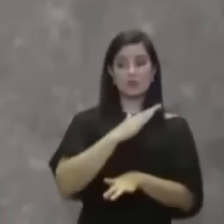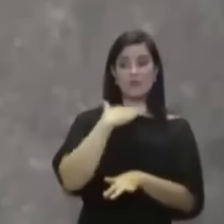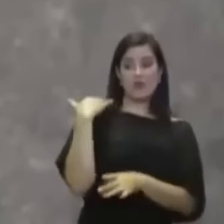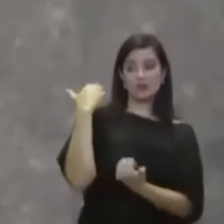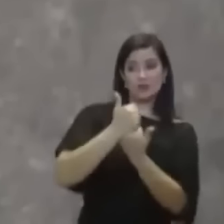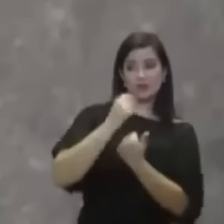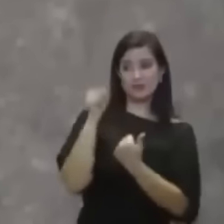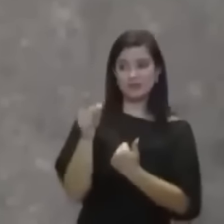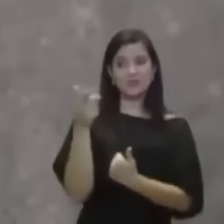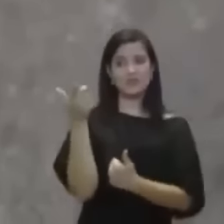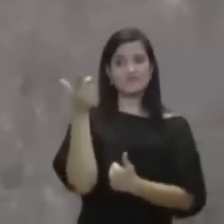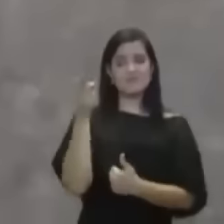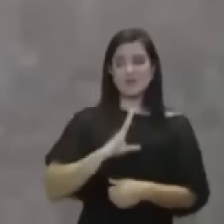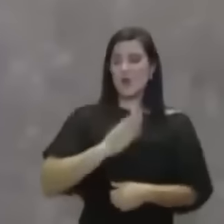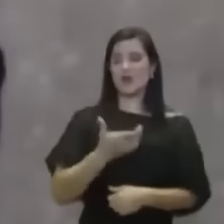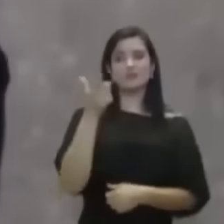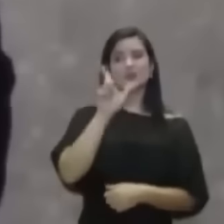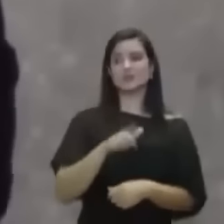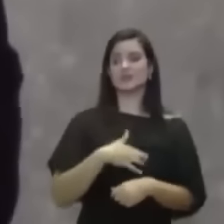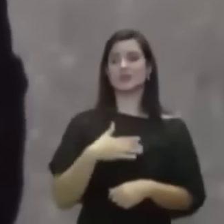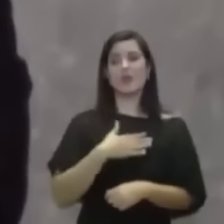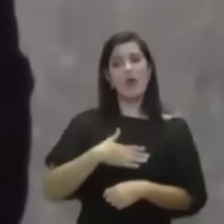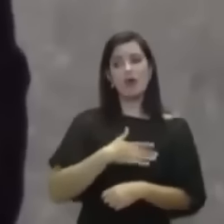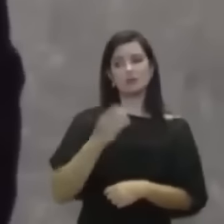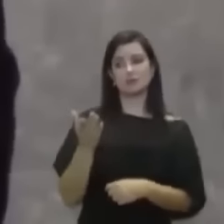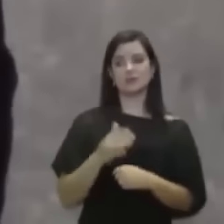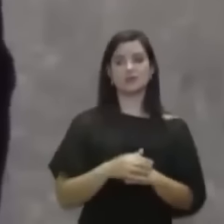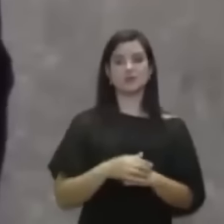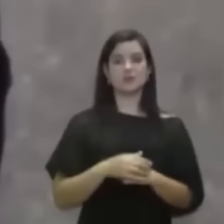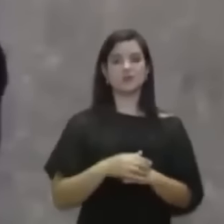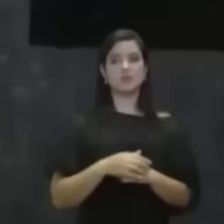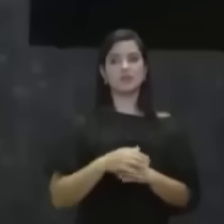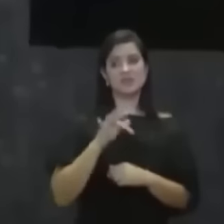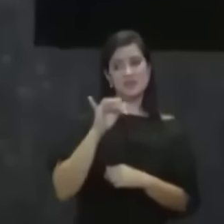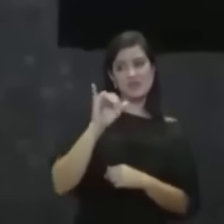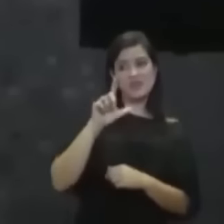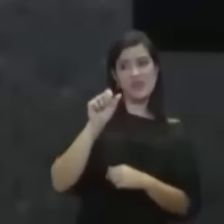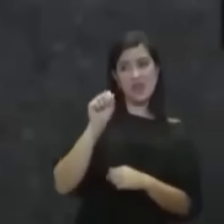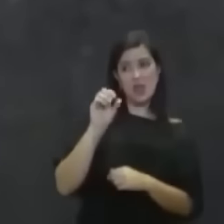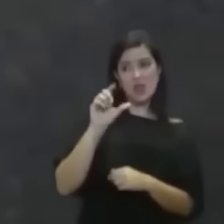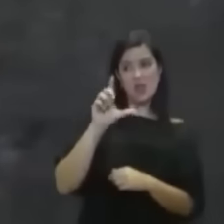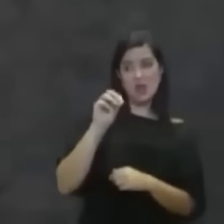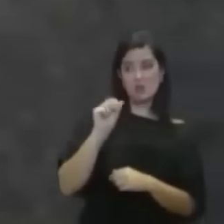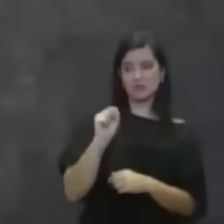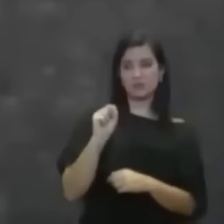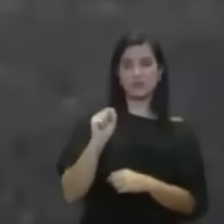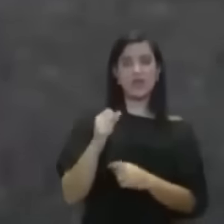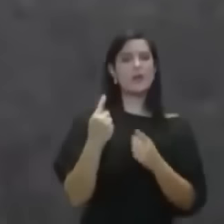eu não tenho coragem de morrer por ti, eu gosto de ti, filo-se. Por que que Pedro ficou triste a terceira